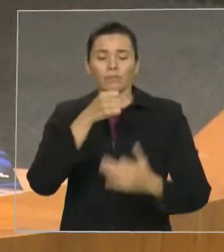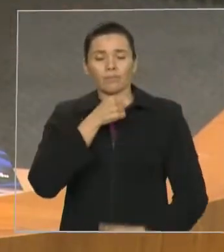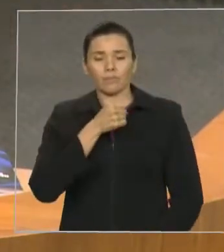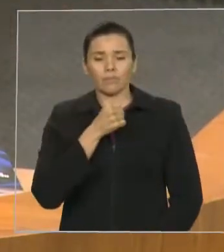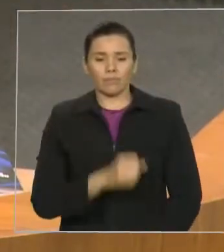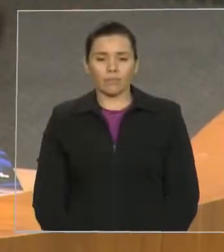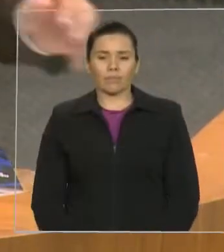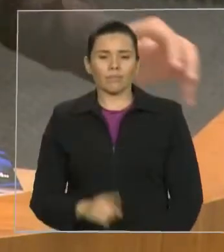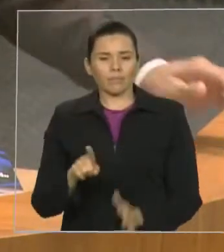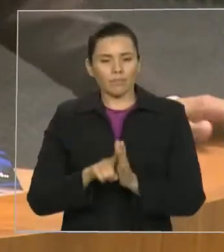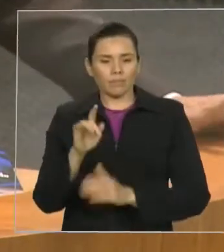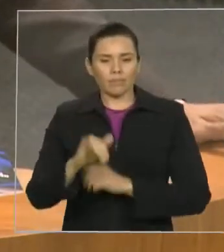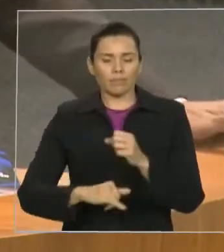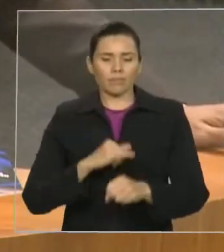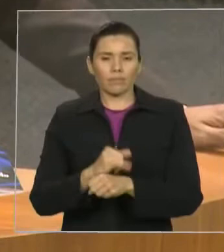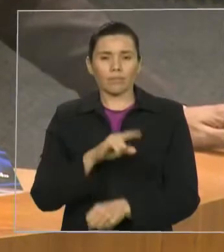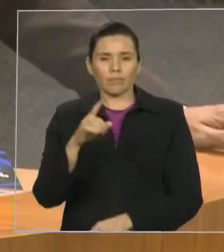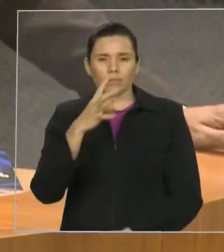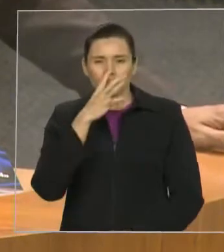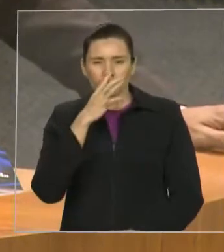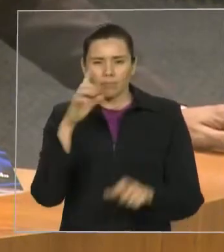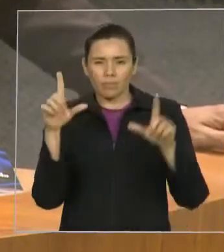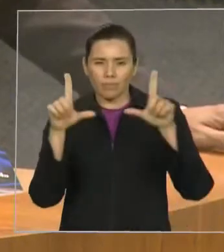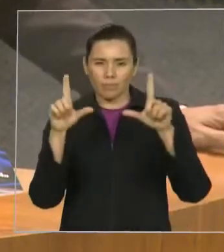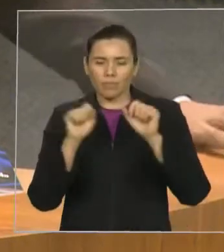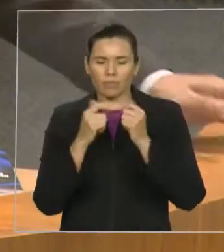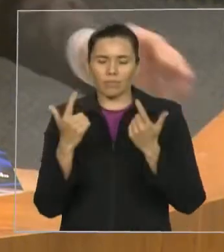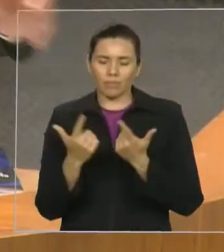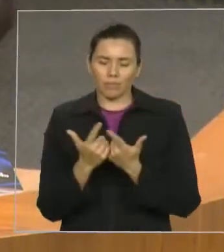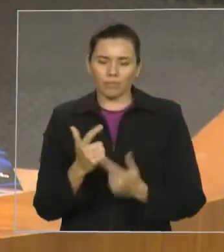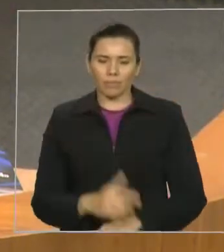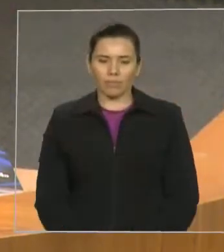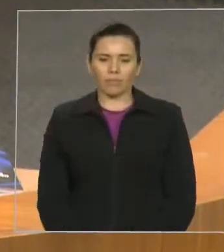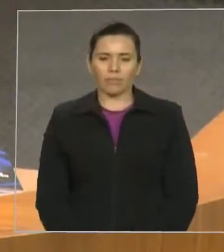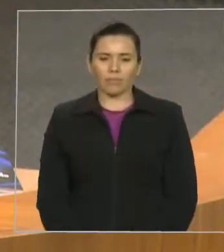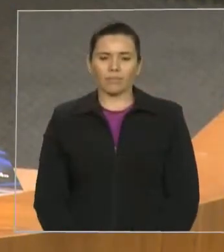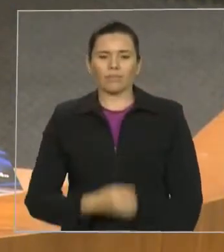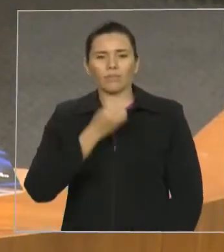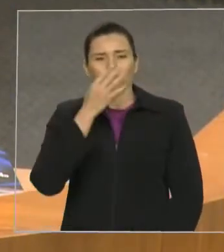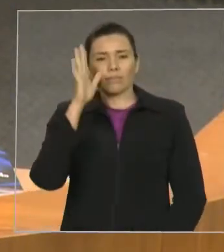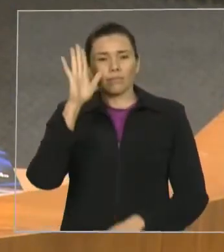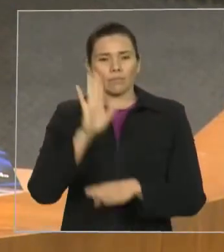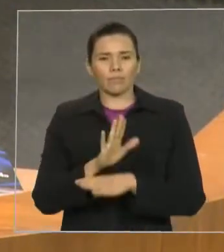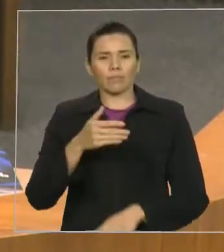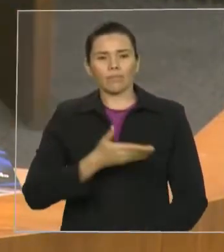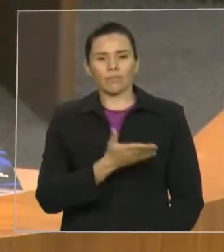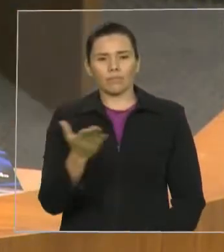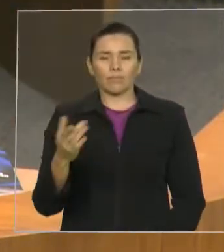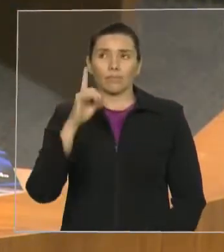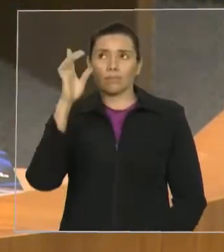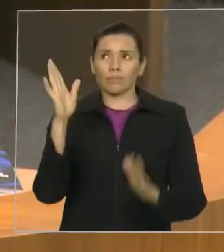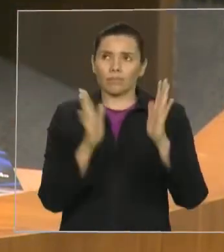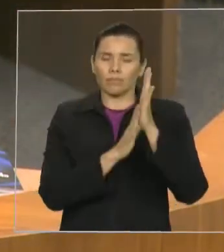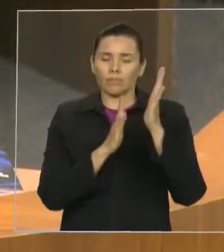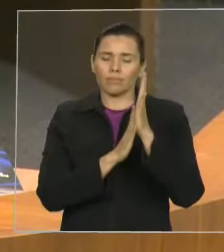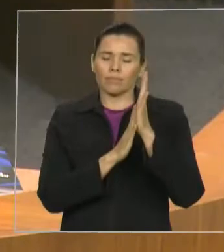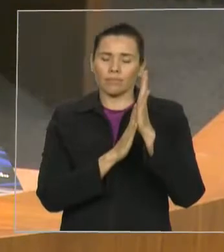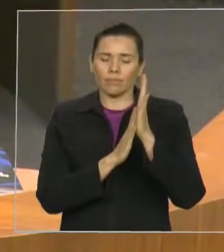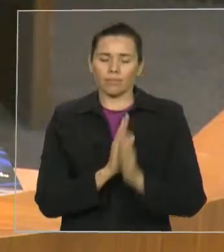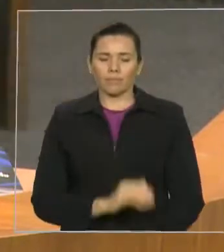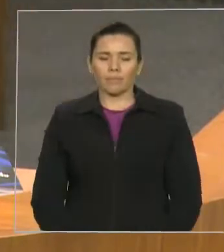internautas, telespectadores que nos assistem pela TV Assembleia, nosso mais cordial boa tarde, que Deus seja louvado.